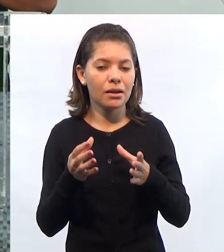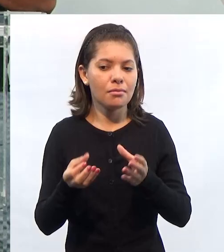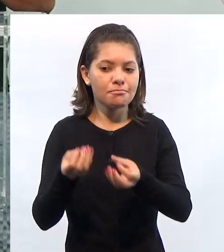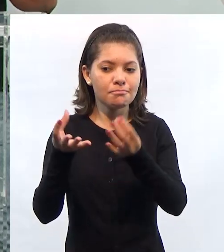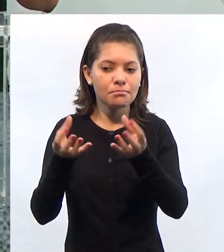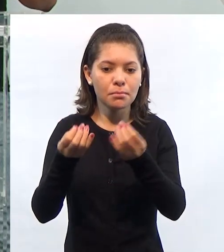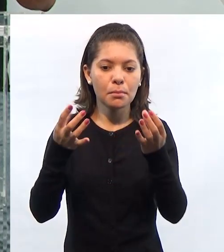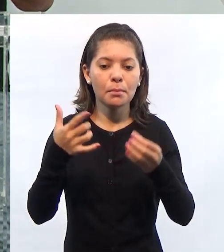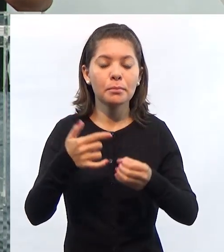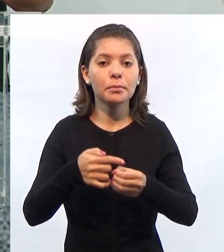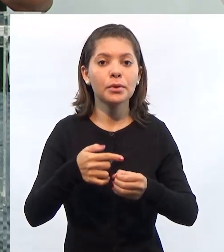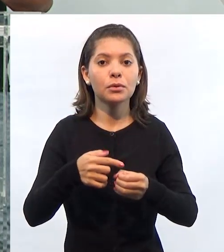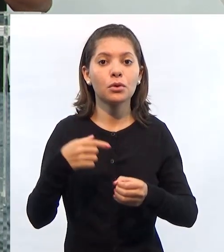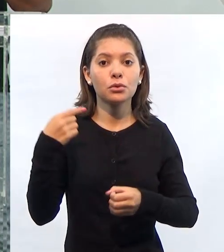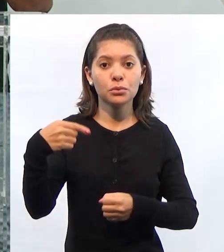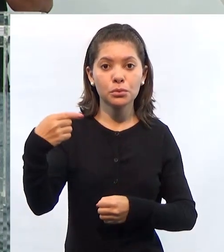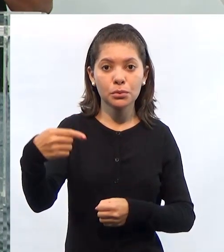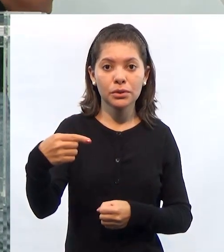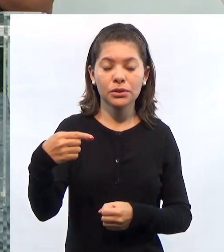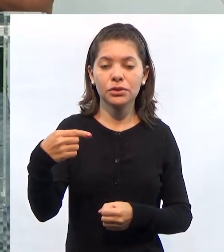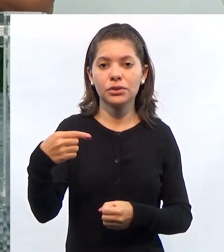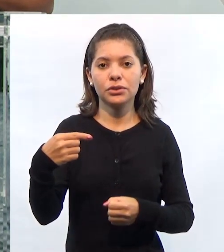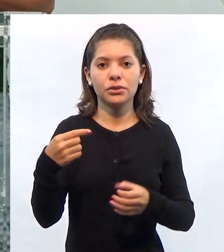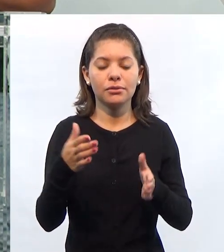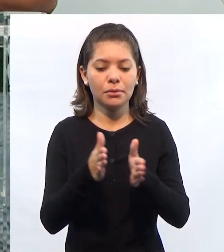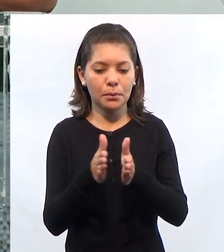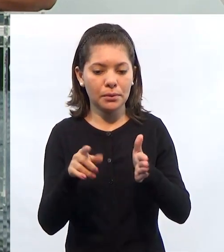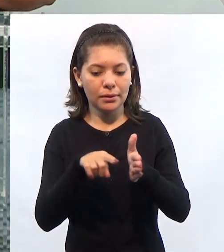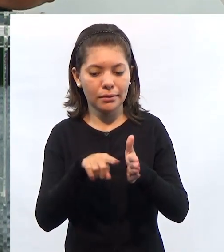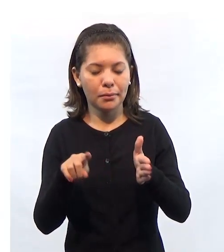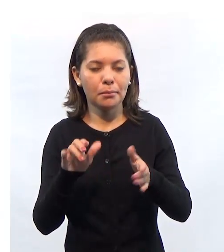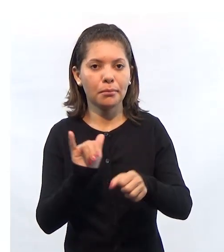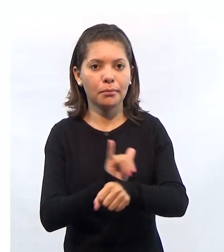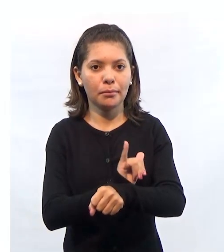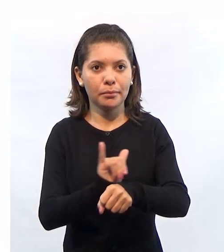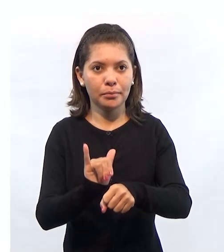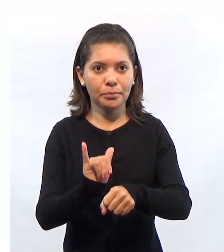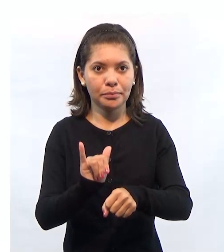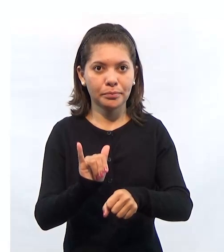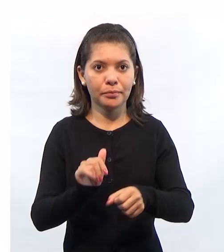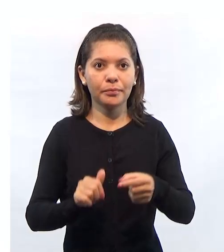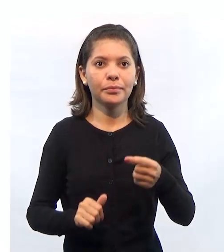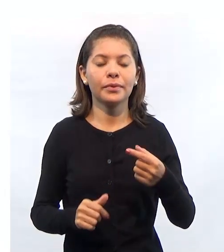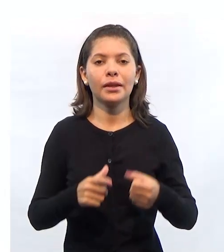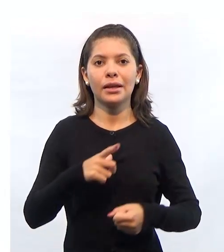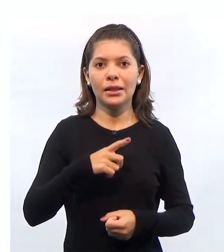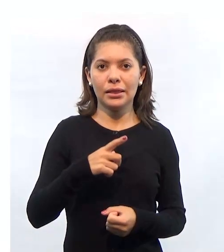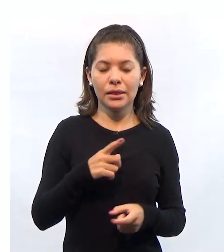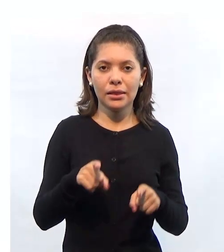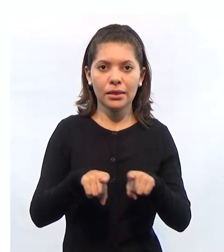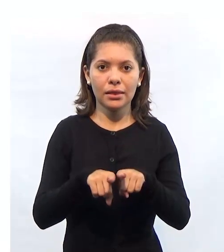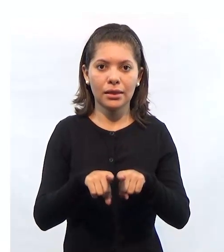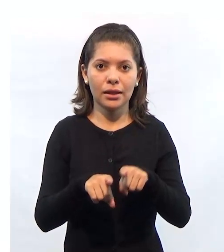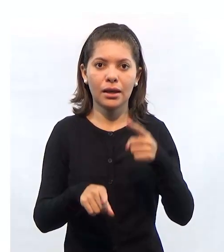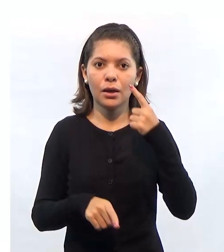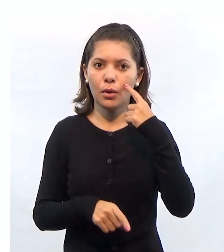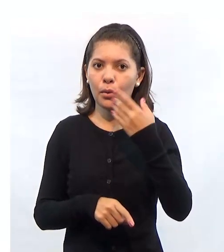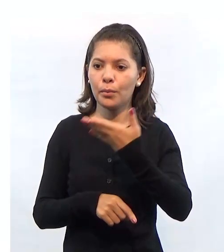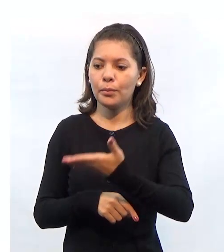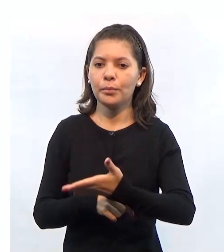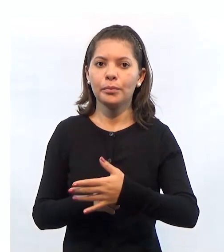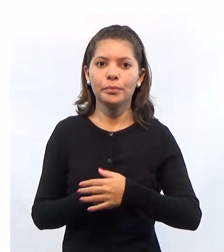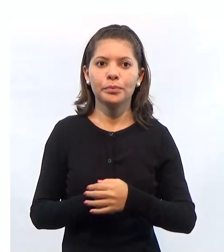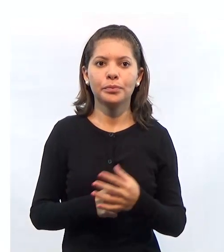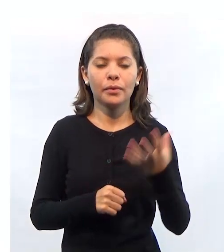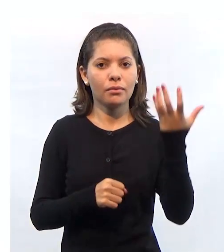petróleo para o país durante um certo tempo, recorrendo a esse estoque estratégico. Aqui nós temos também um estoque